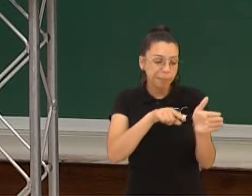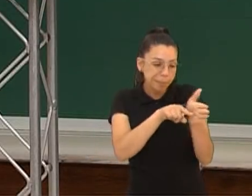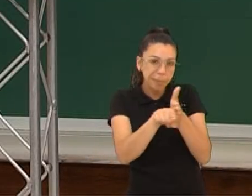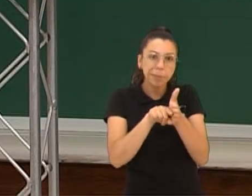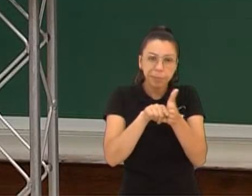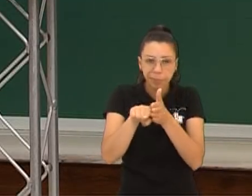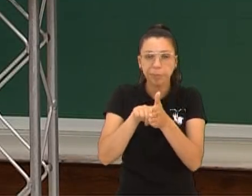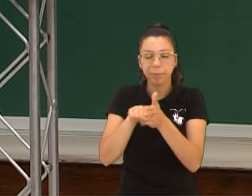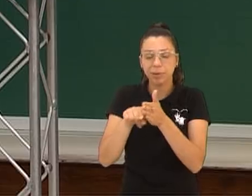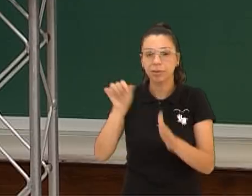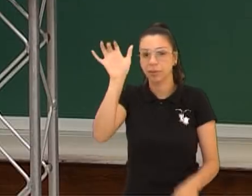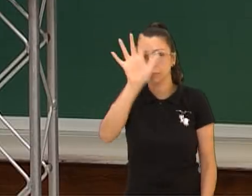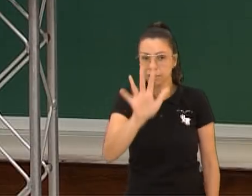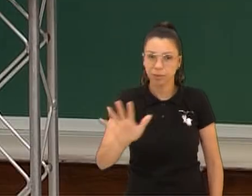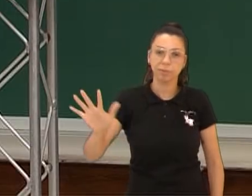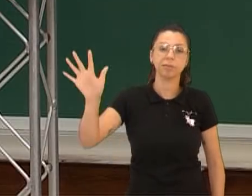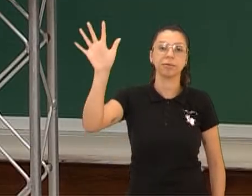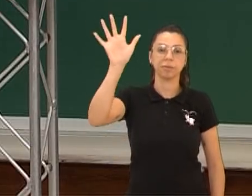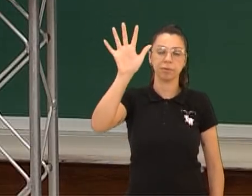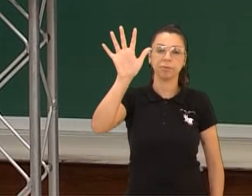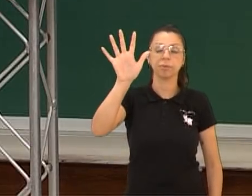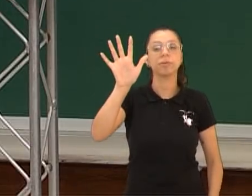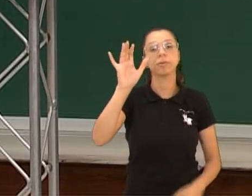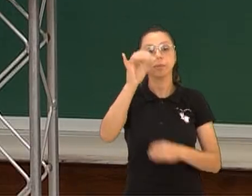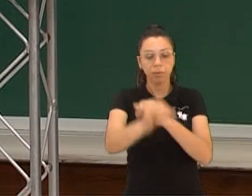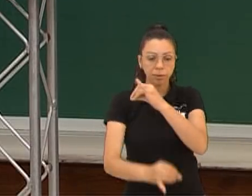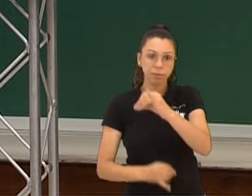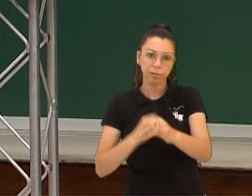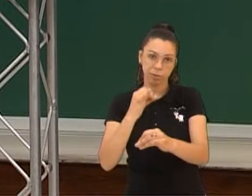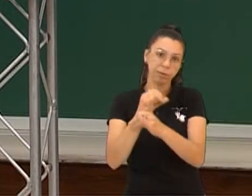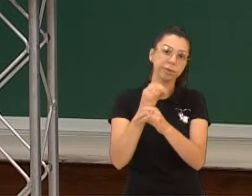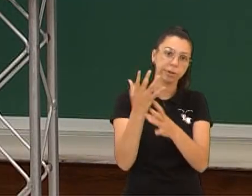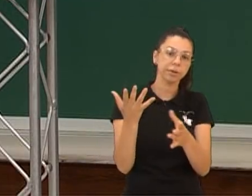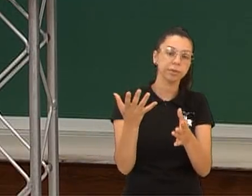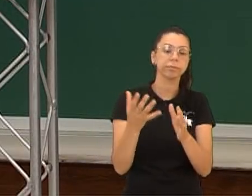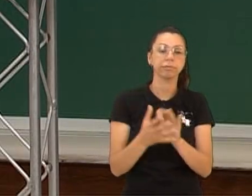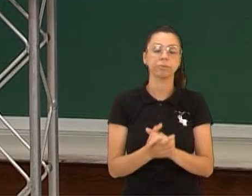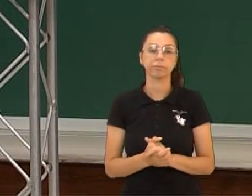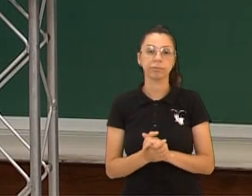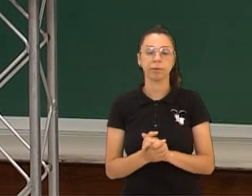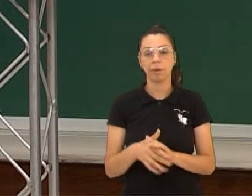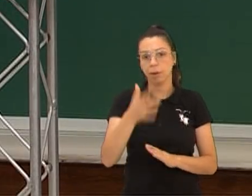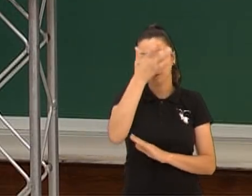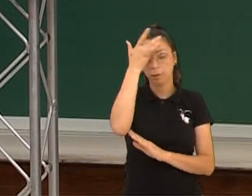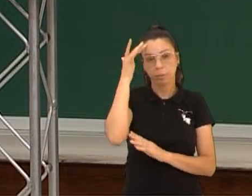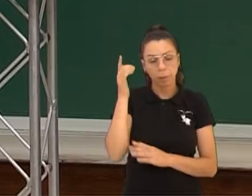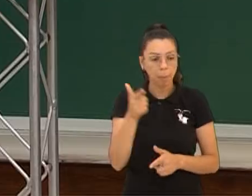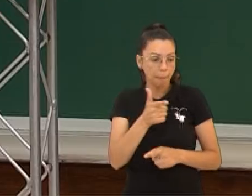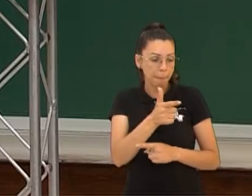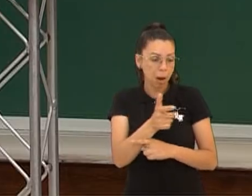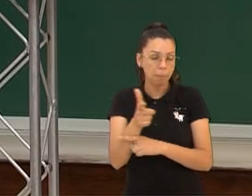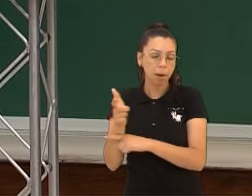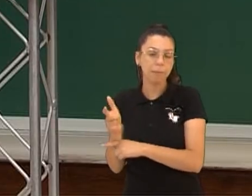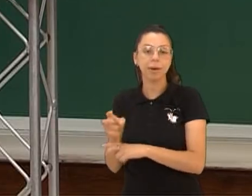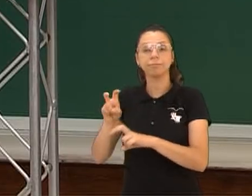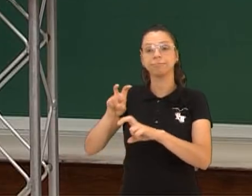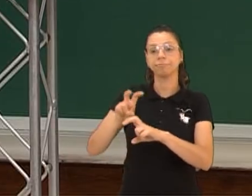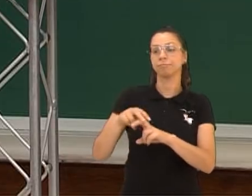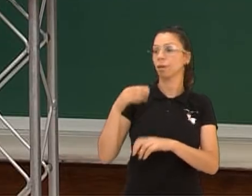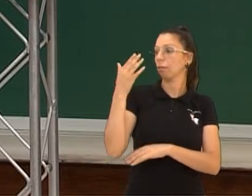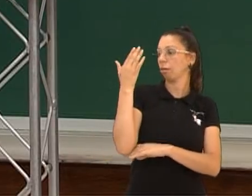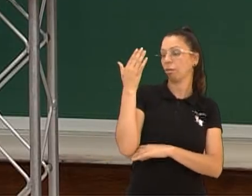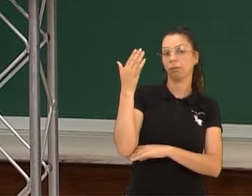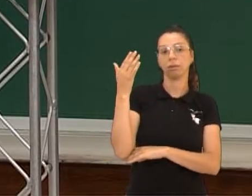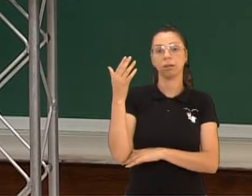aí imagens, né, na rede mundial de computadores, na internet, os caçadores posando, né,